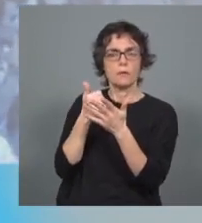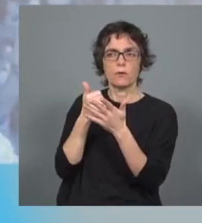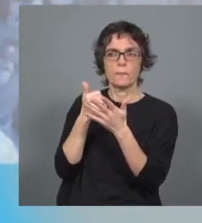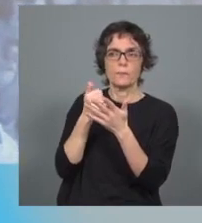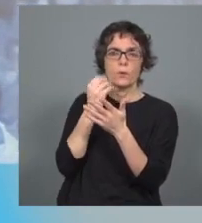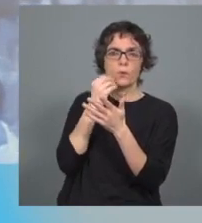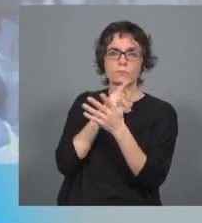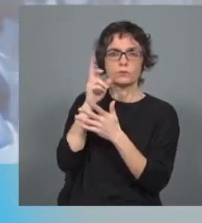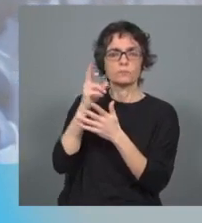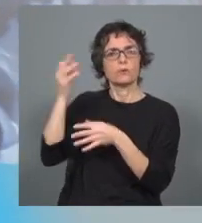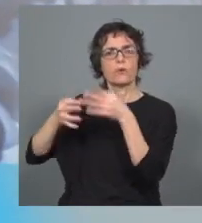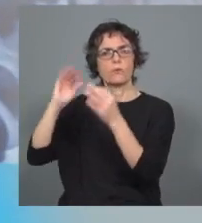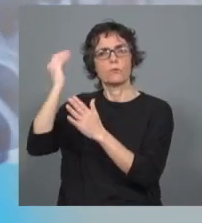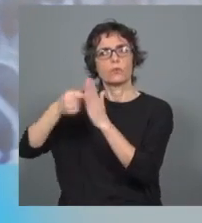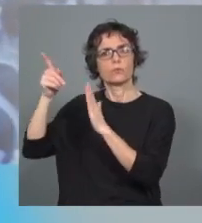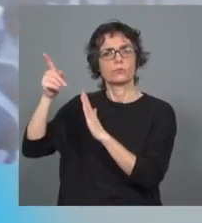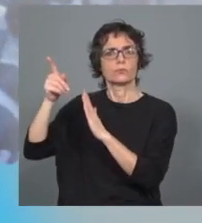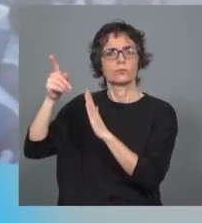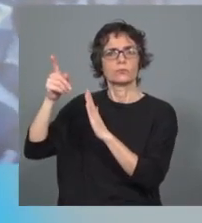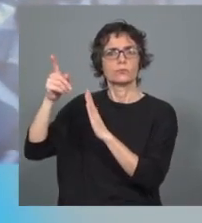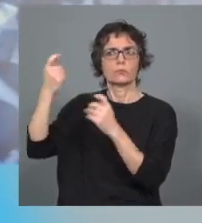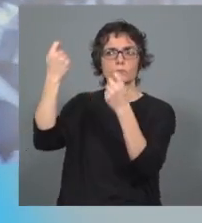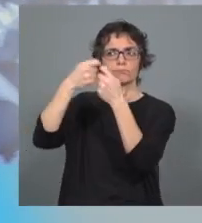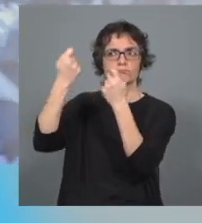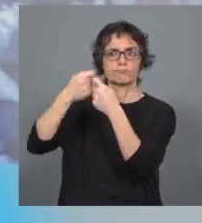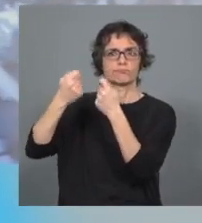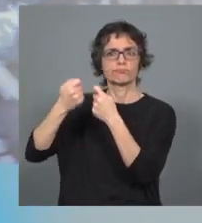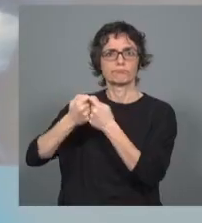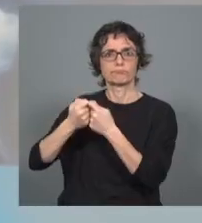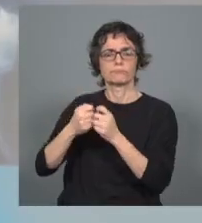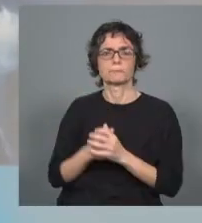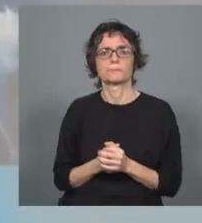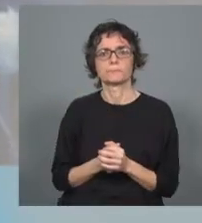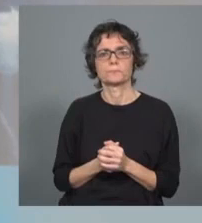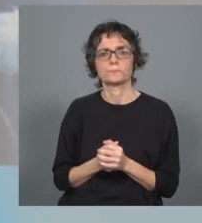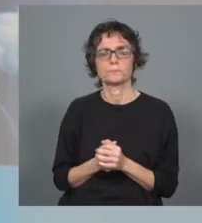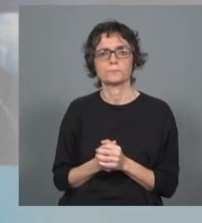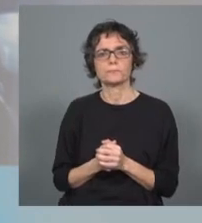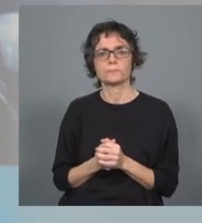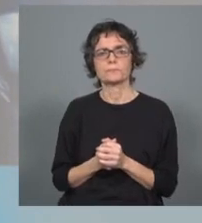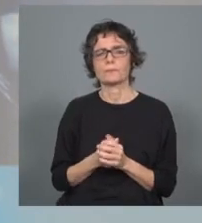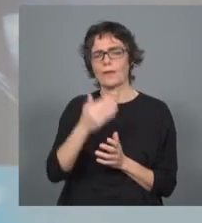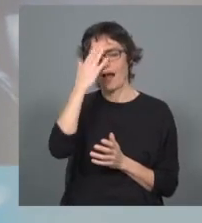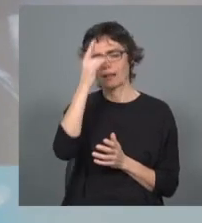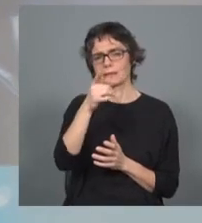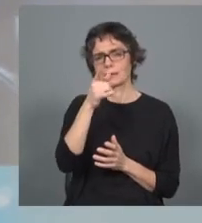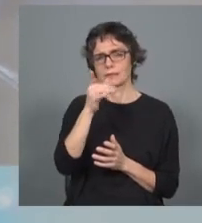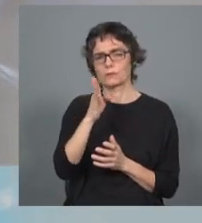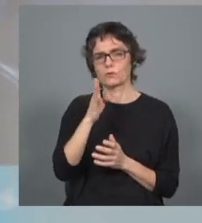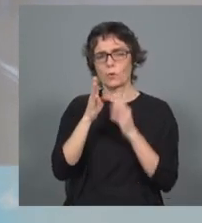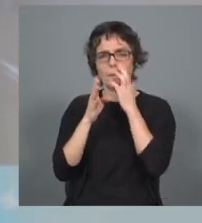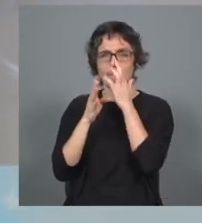em que situações é que pode ser praticada a Assembleia. Isso vai ser possível fazer só na sua dimensão jurídica